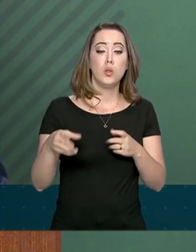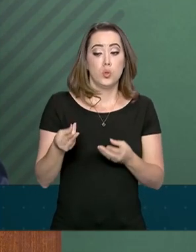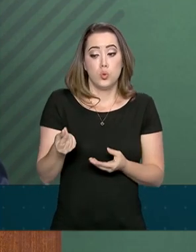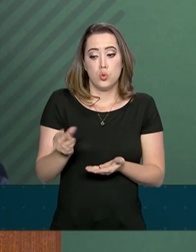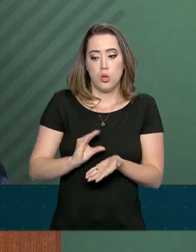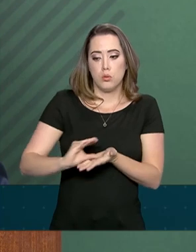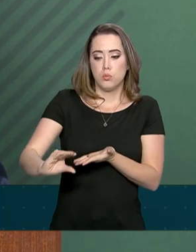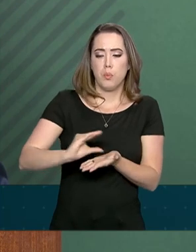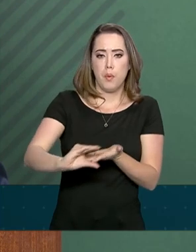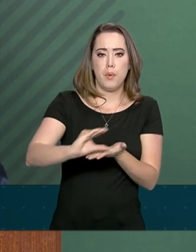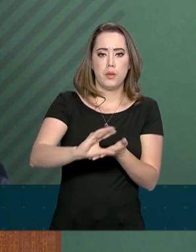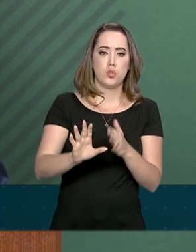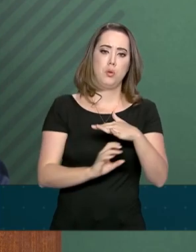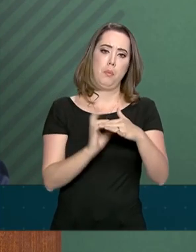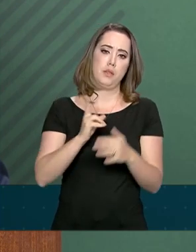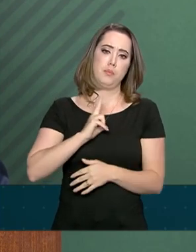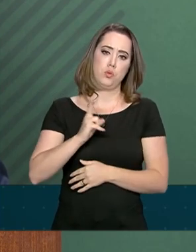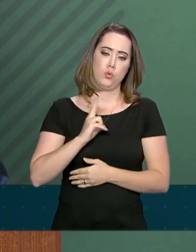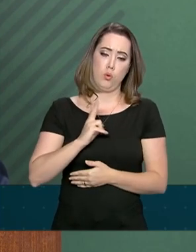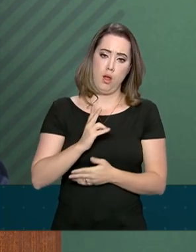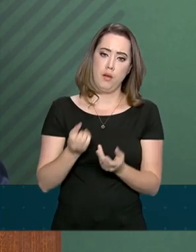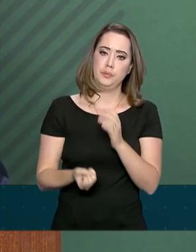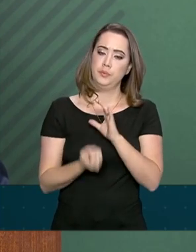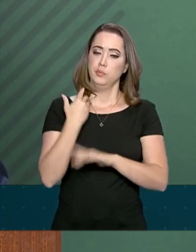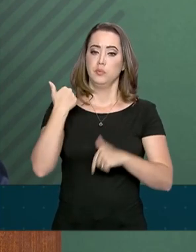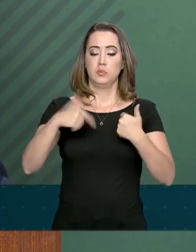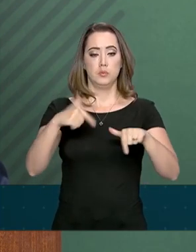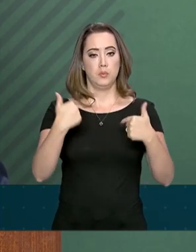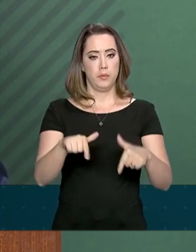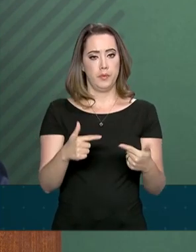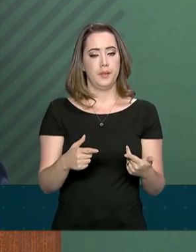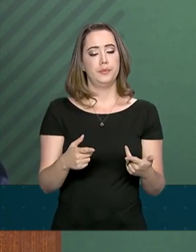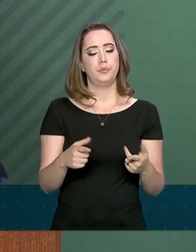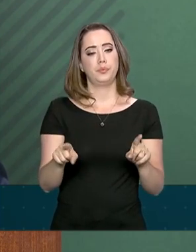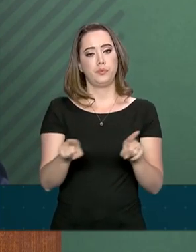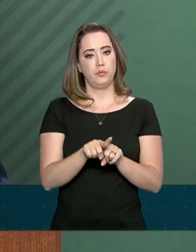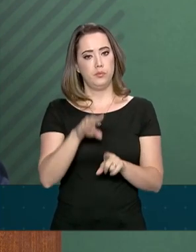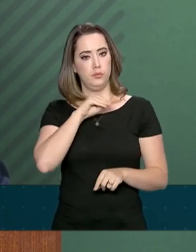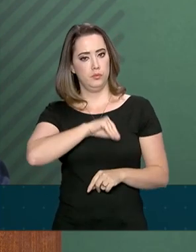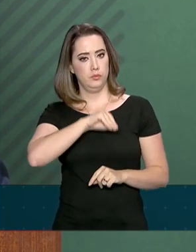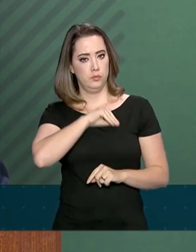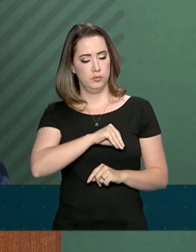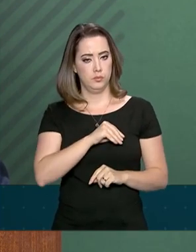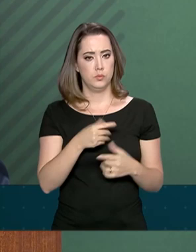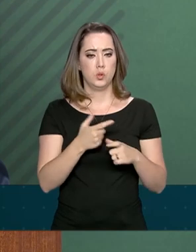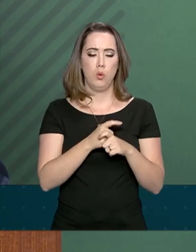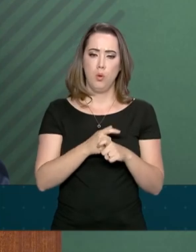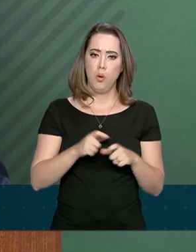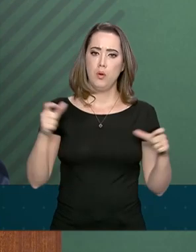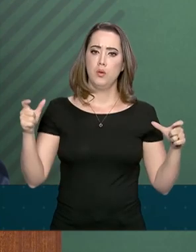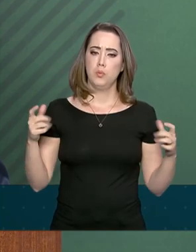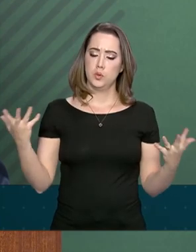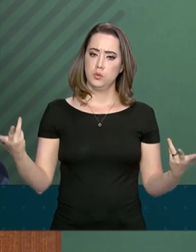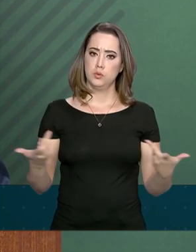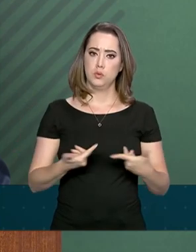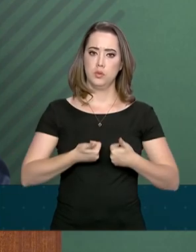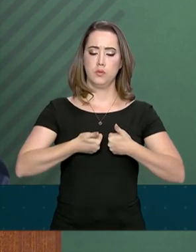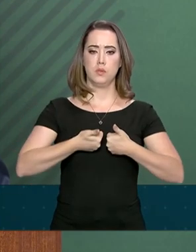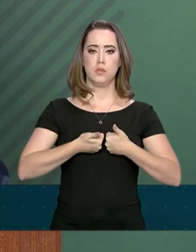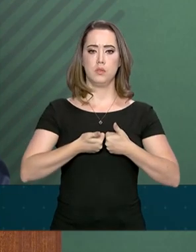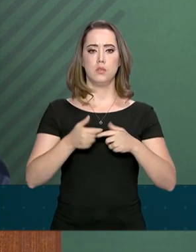do setor privado geração de empregos e renda o aumento da eficiência